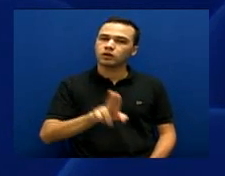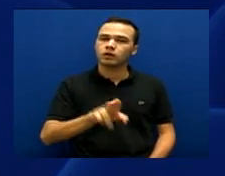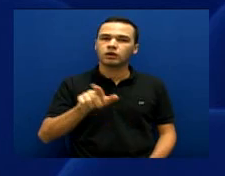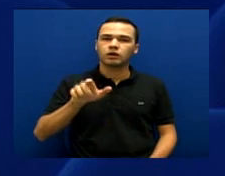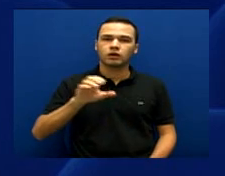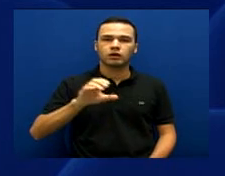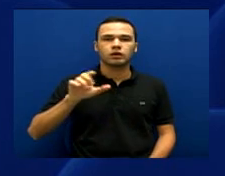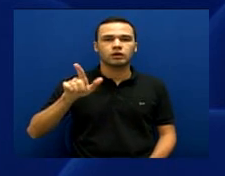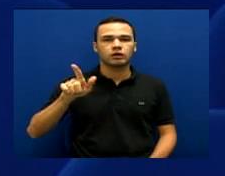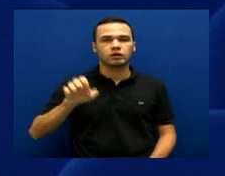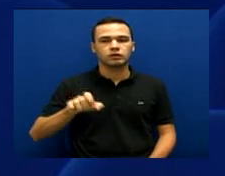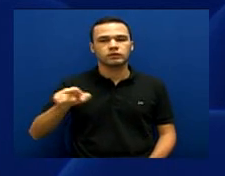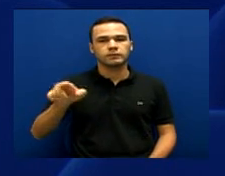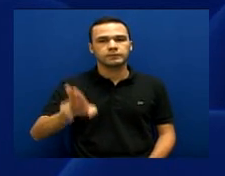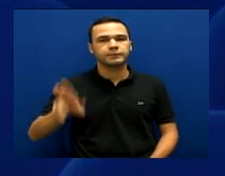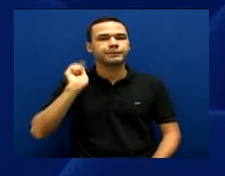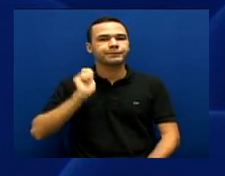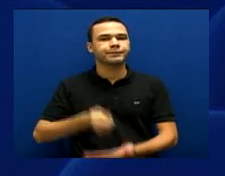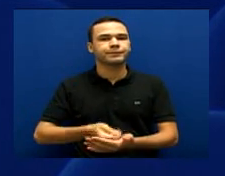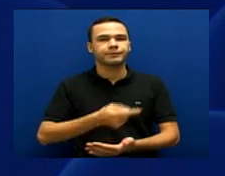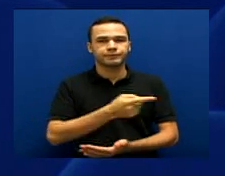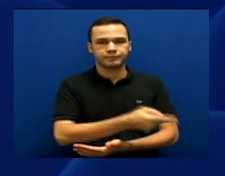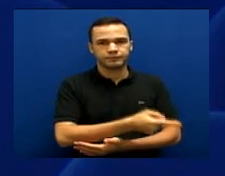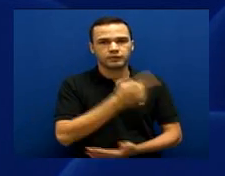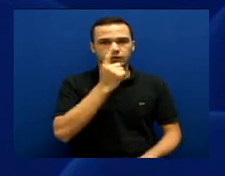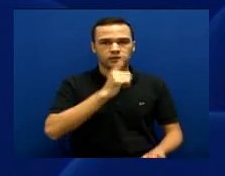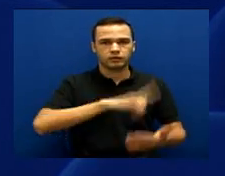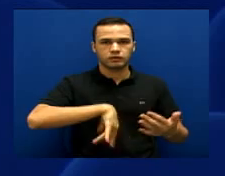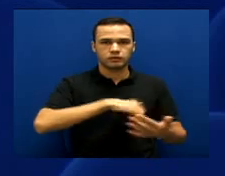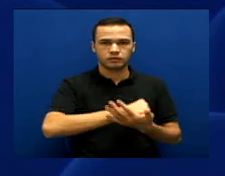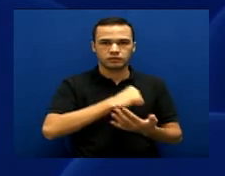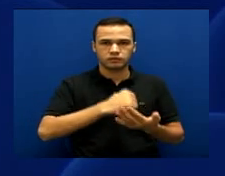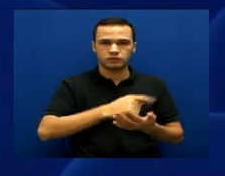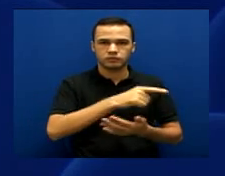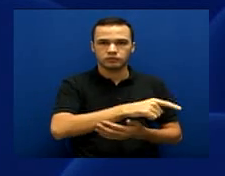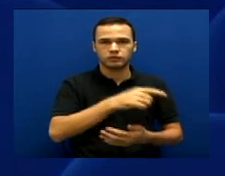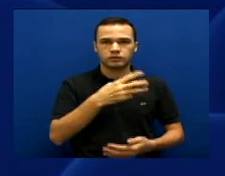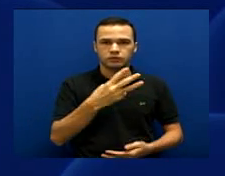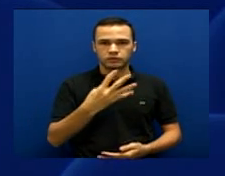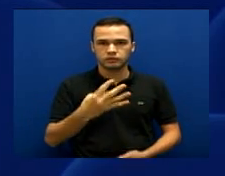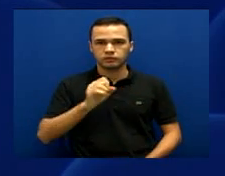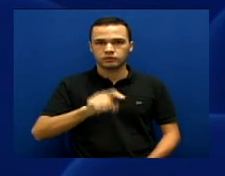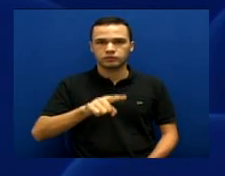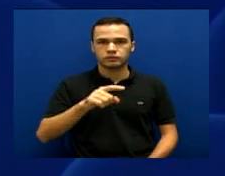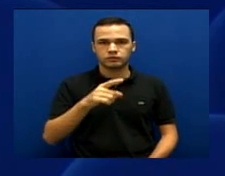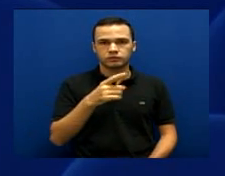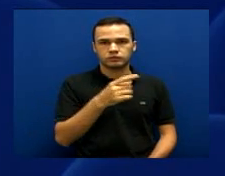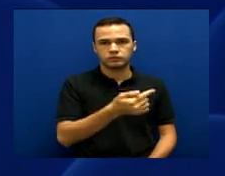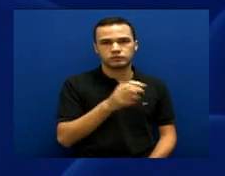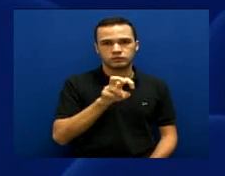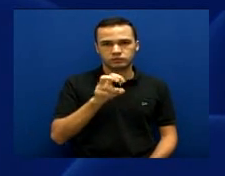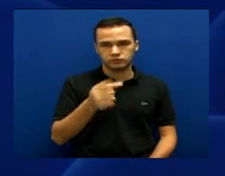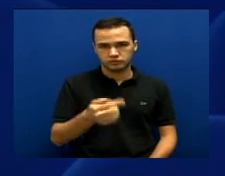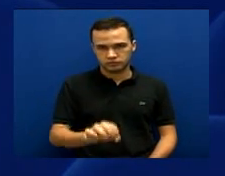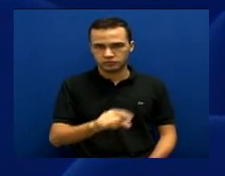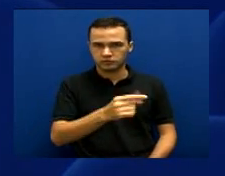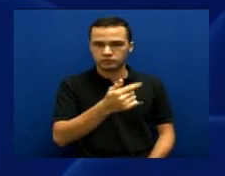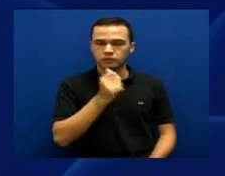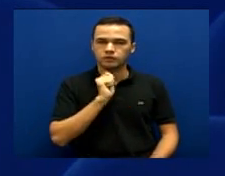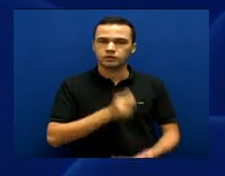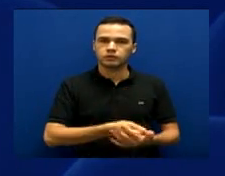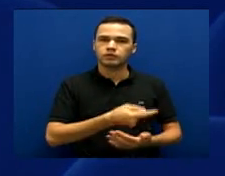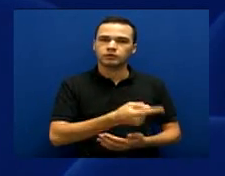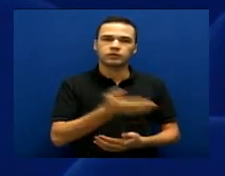cgr pra pagar o contrato 34 570 de 16 que o senhor disse que foi